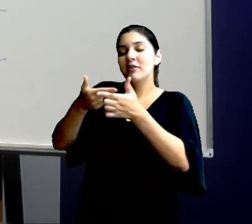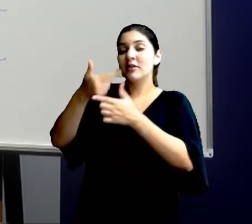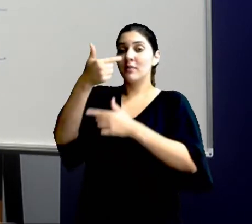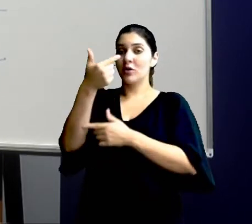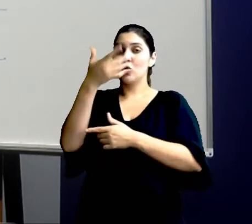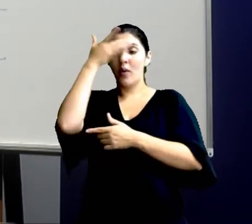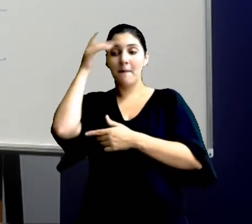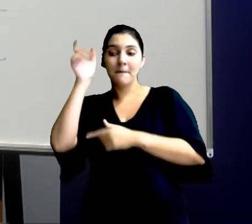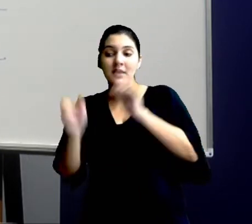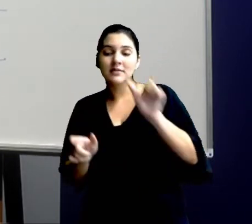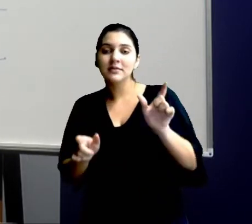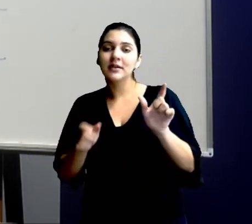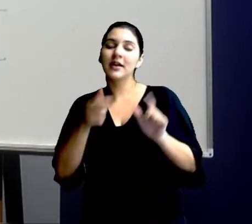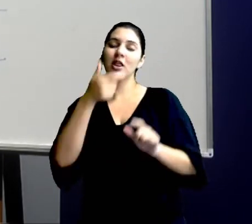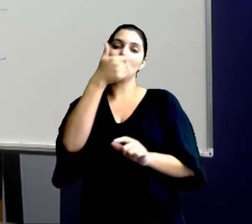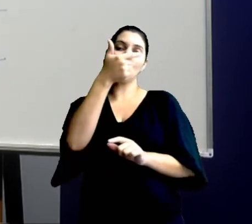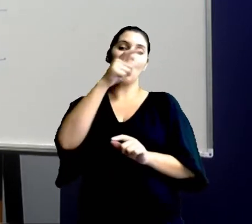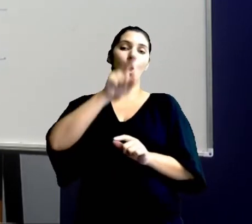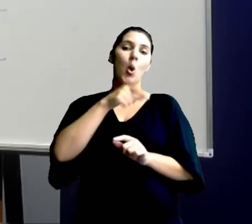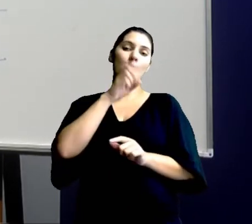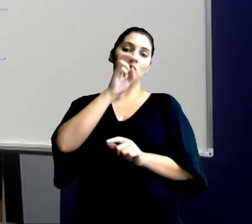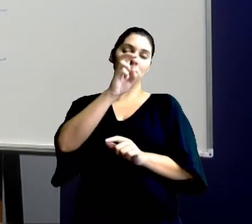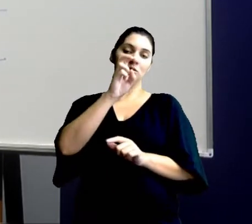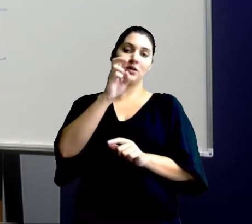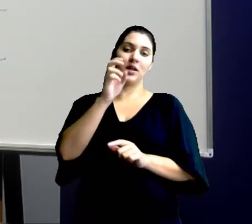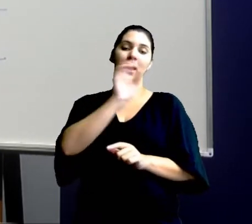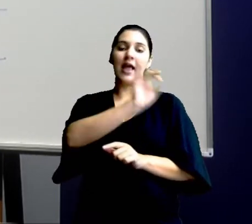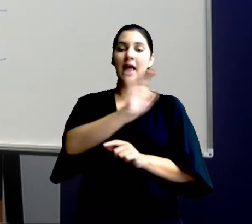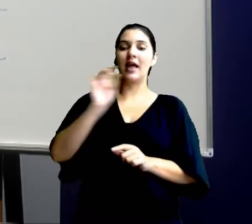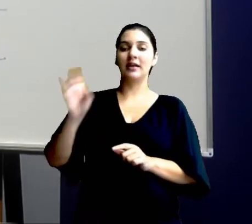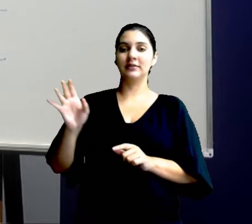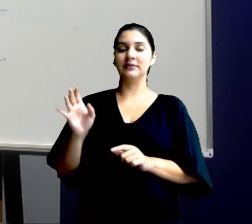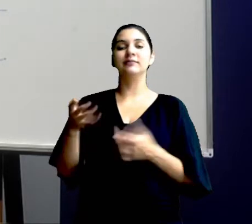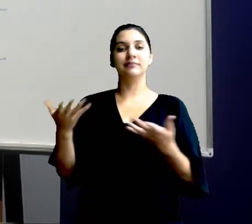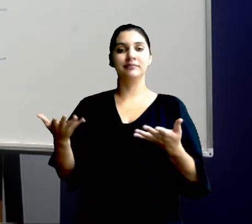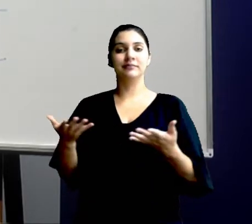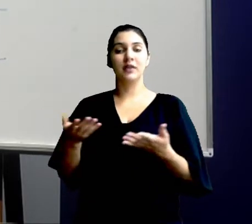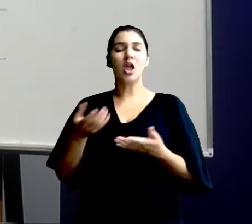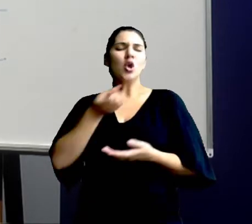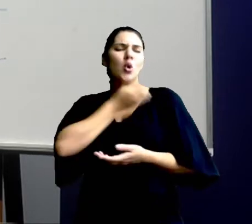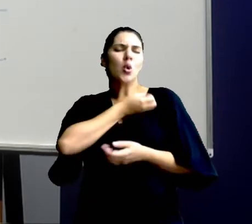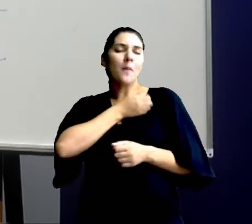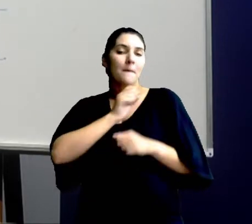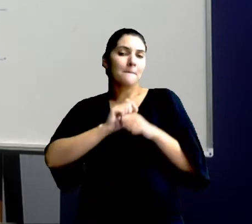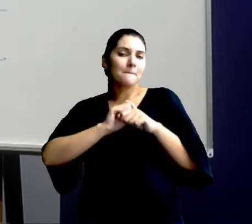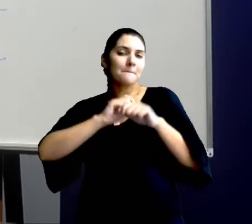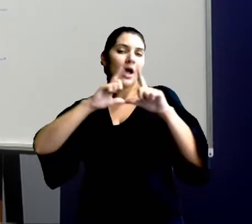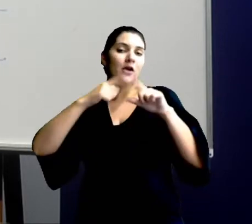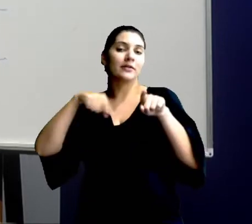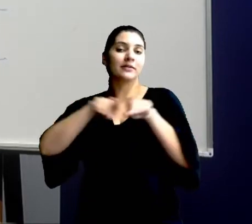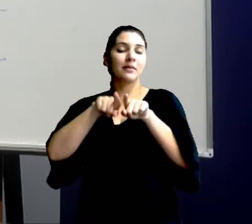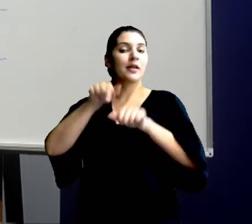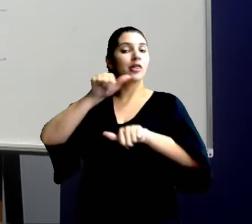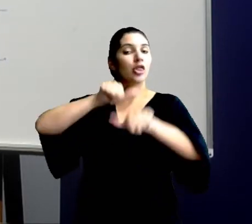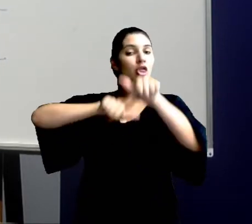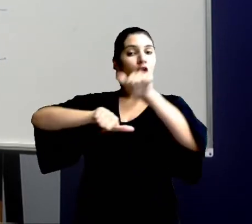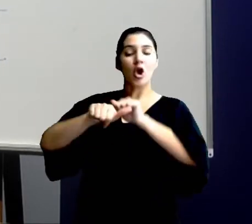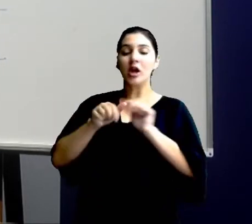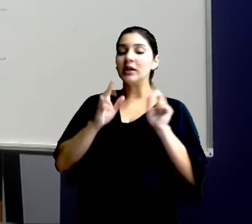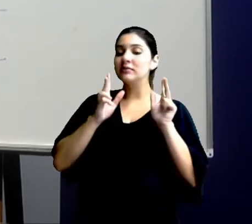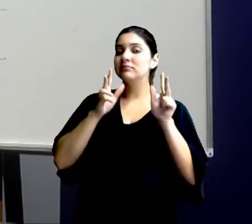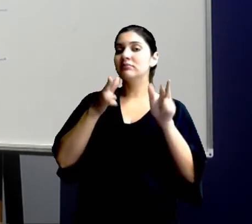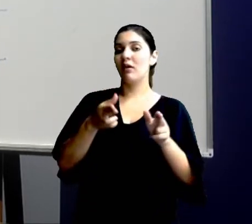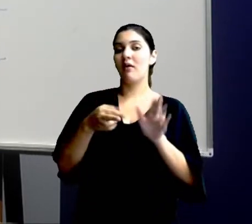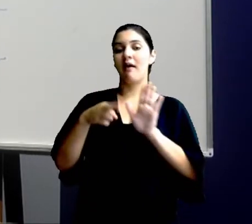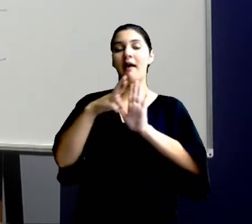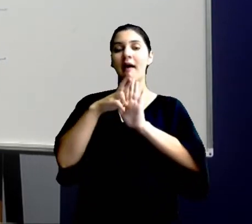Então, professora, números maiores se transformam do mesmo jeito, tá certo? A regrinha vale para todos,